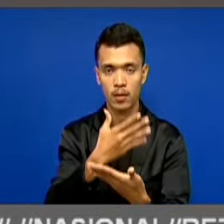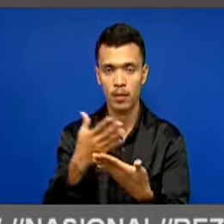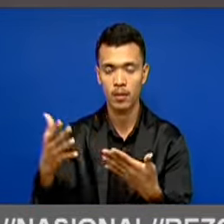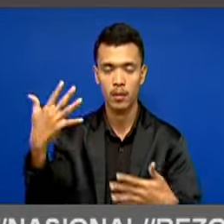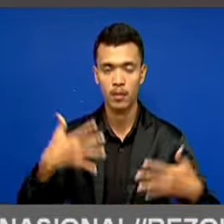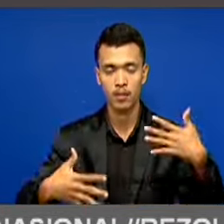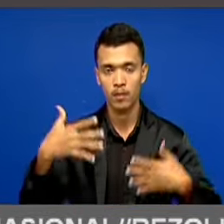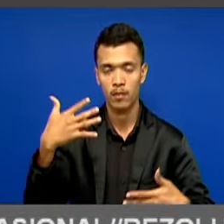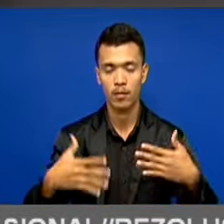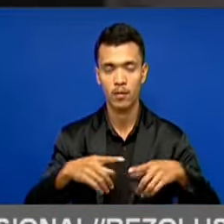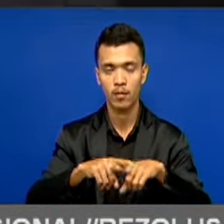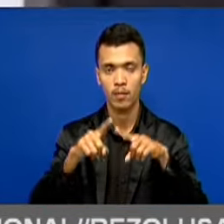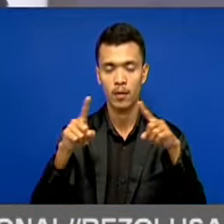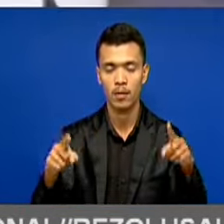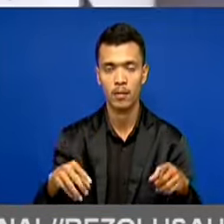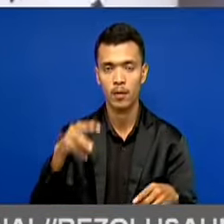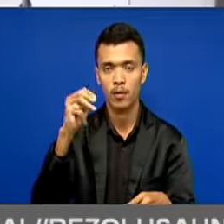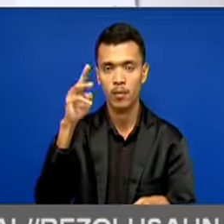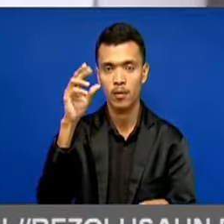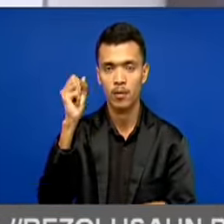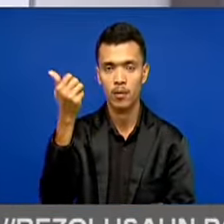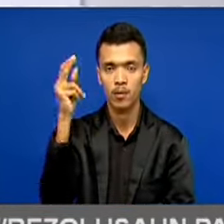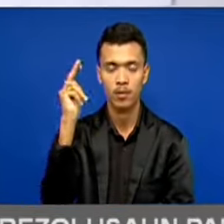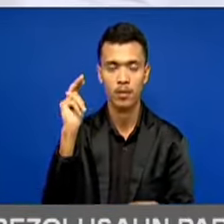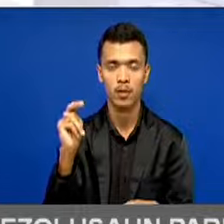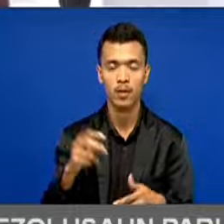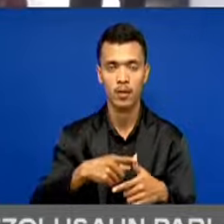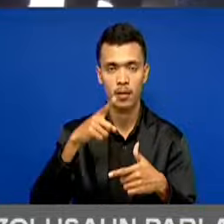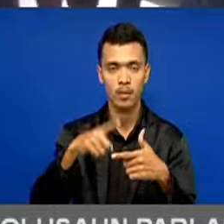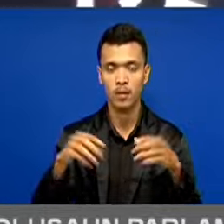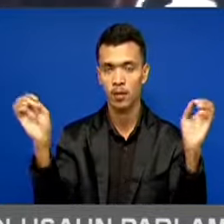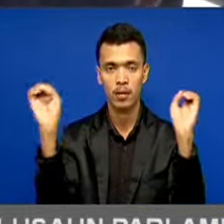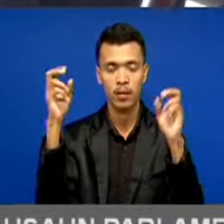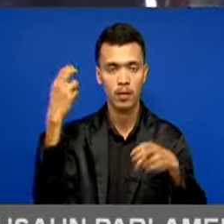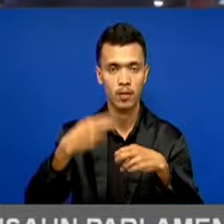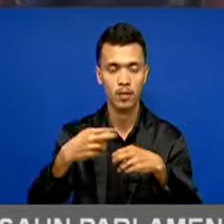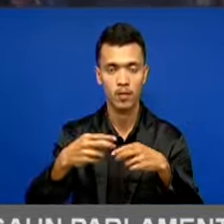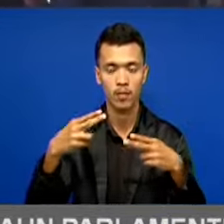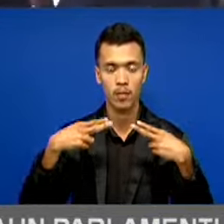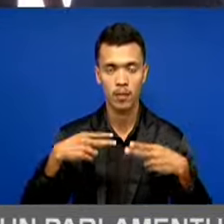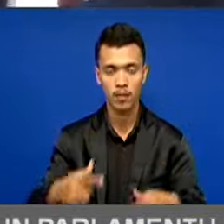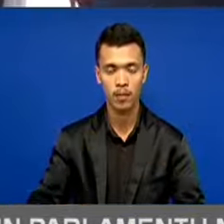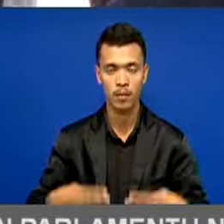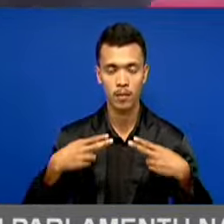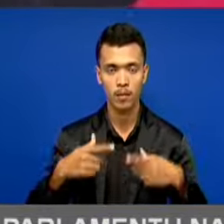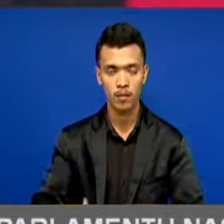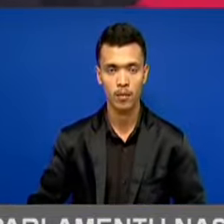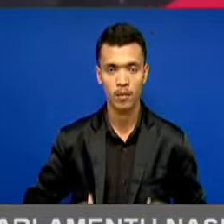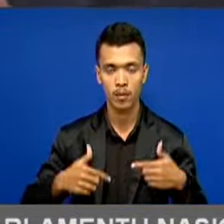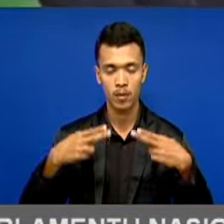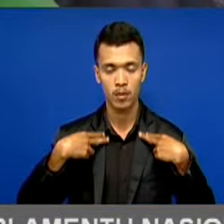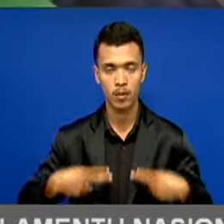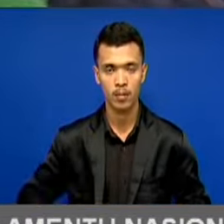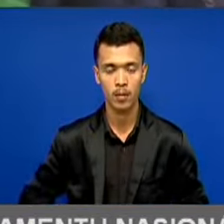de munições ho hen granada, mas arma de fogo, mas bem lá foi perigo ba vida humana. Ronate Perito Russi